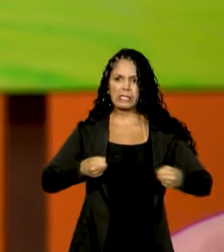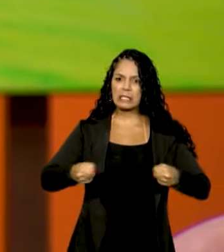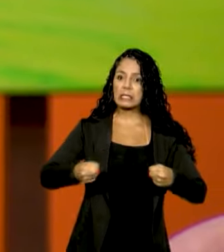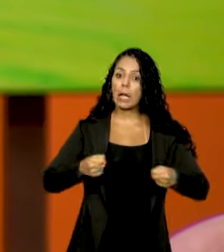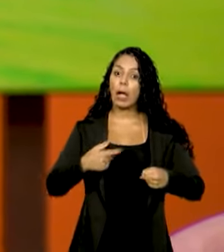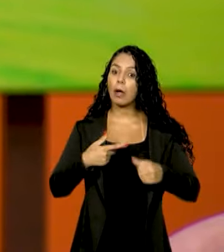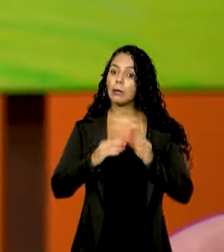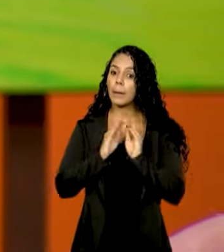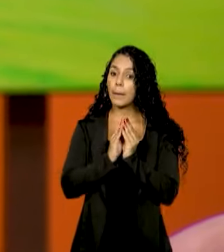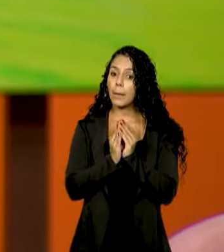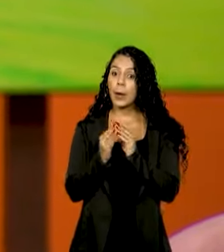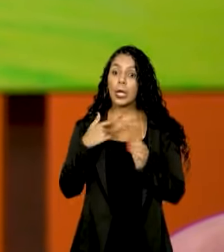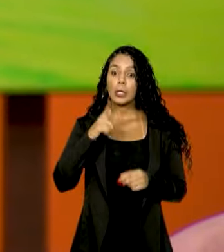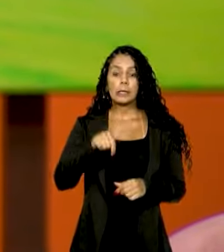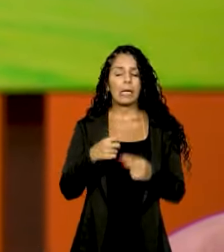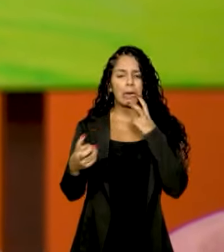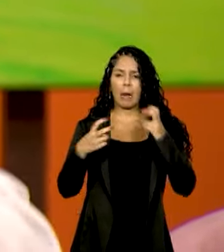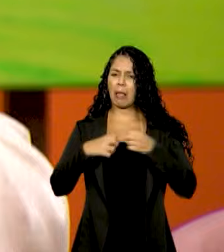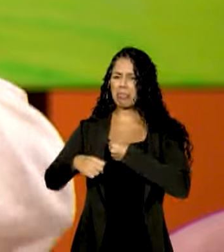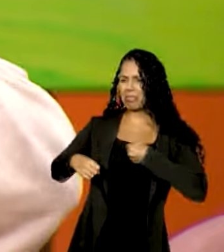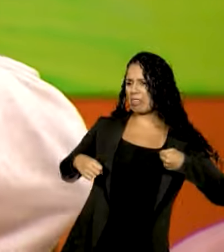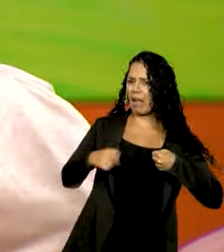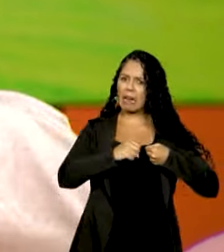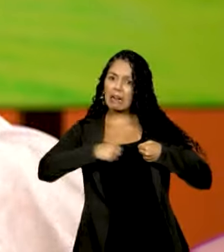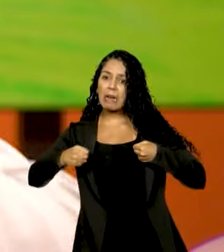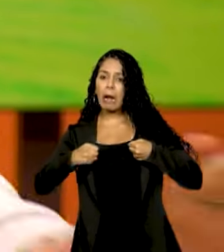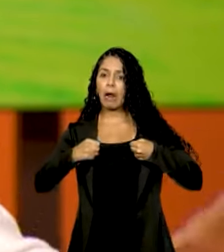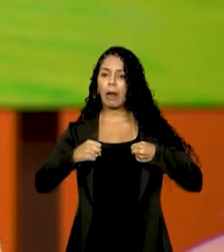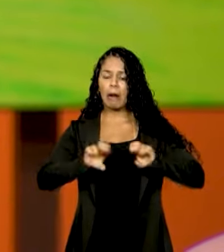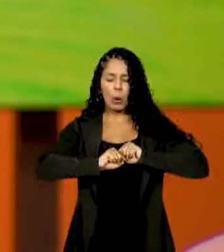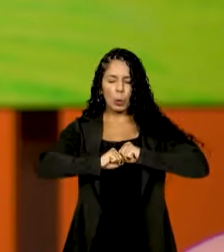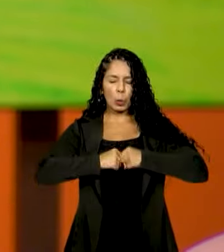foi tanta gritaria, tão puxo pra lá... que a pobre